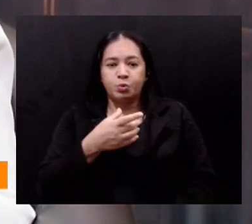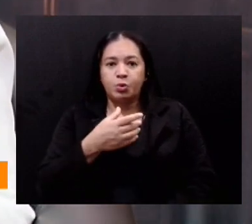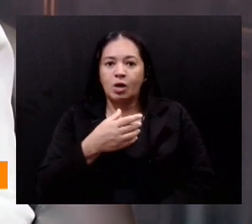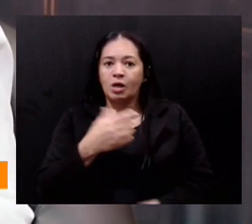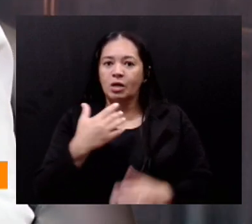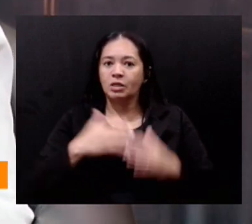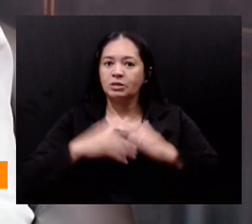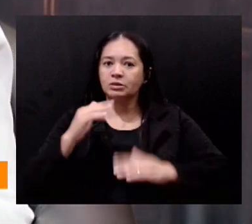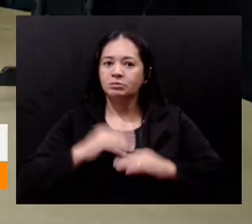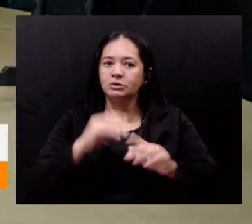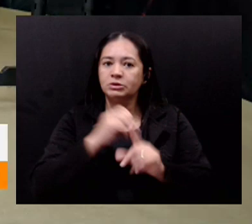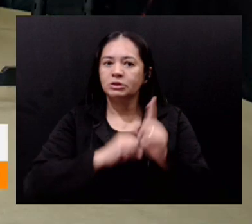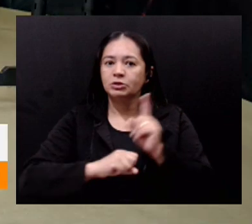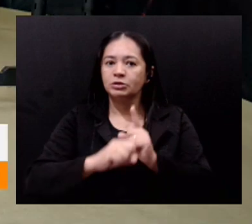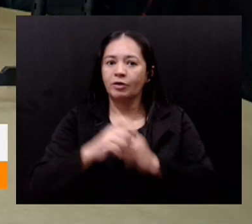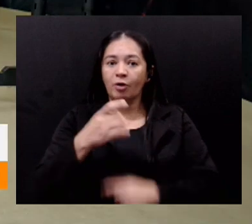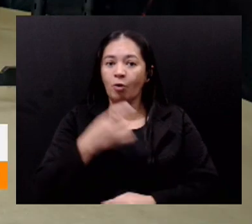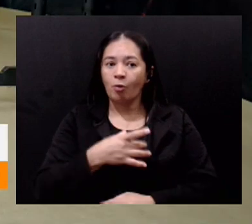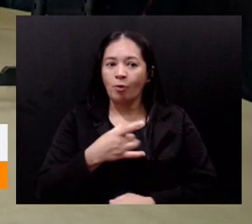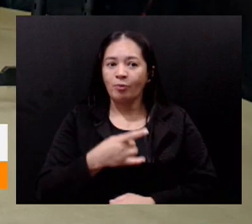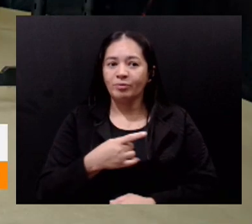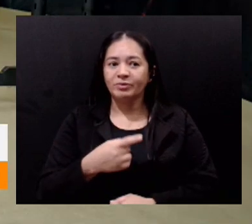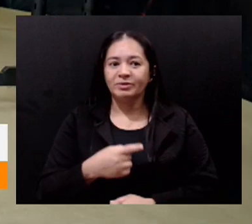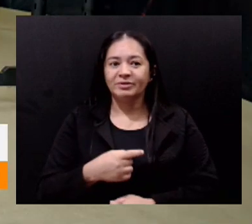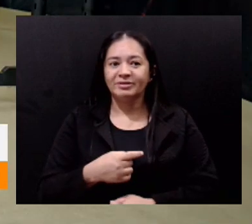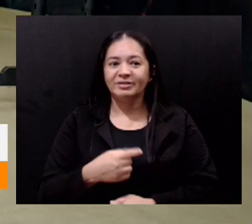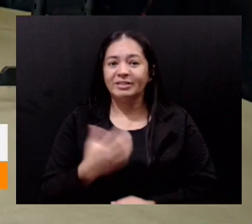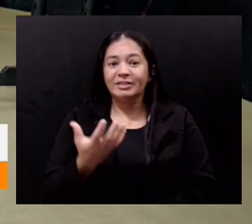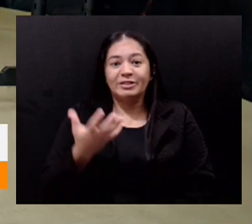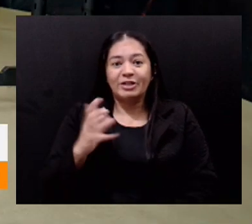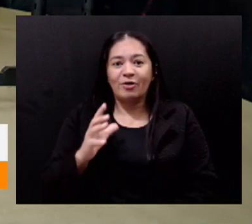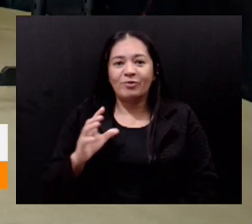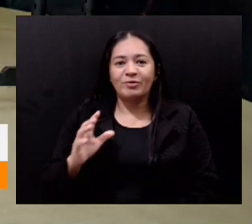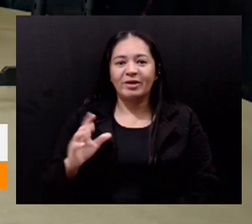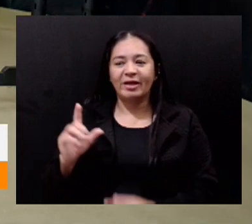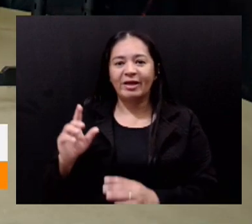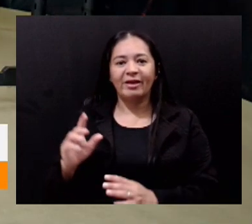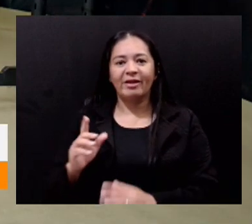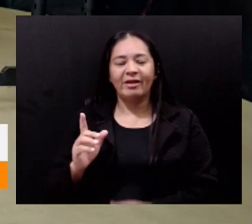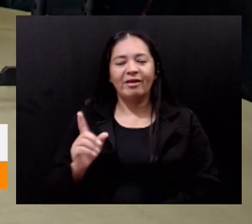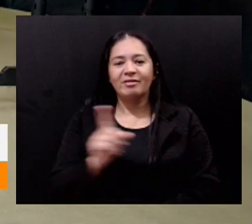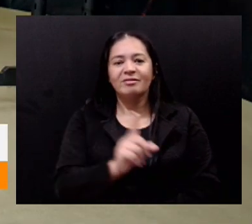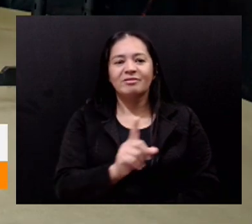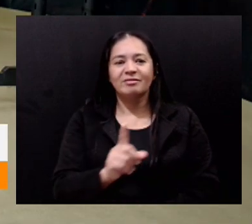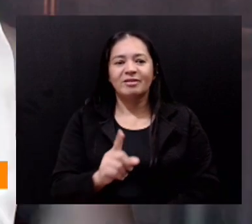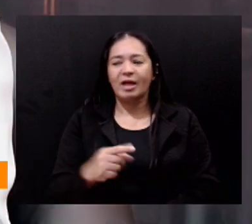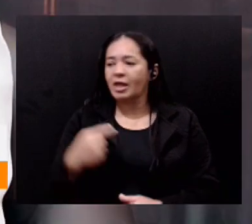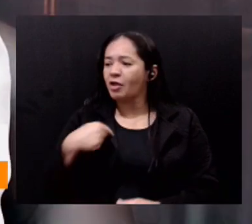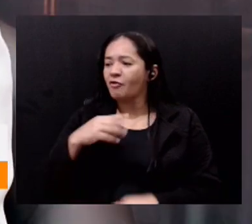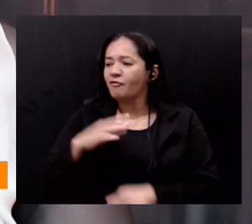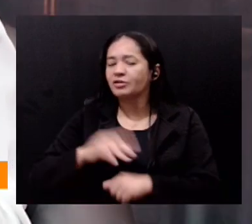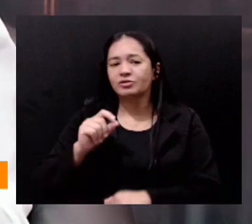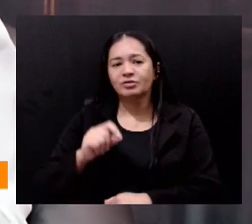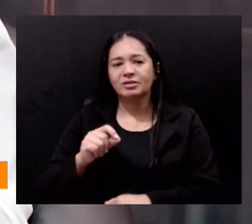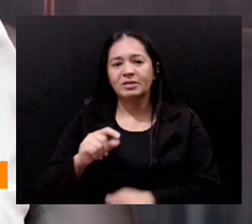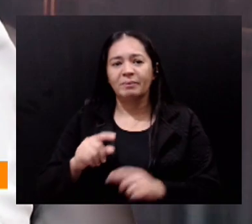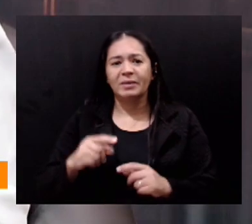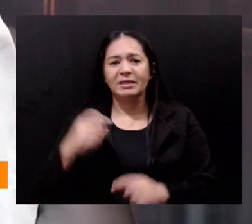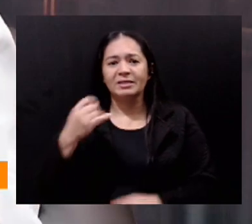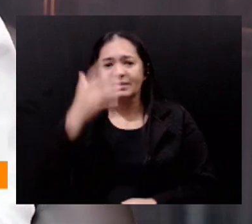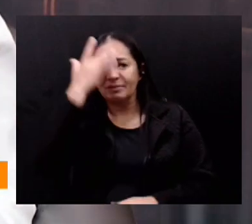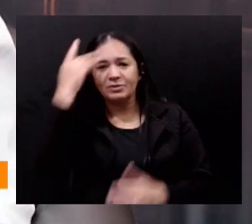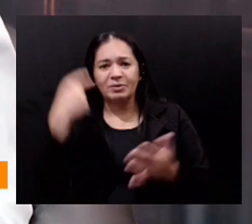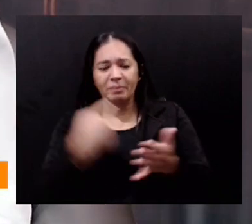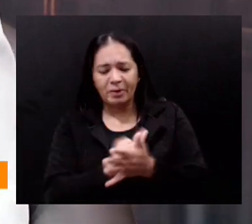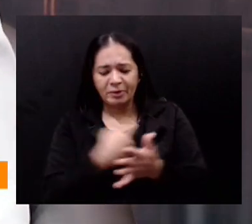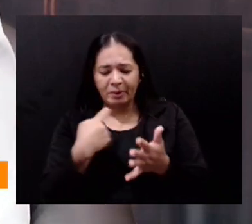vezes, né. O que que eu Não faço? querer sair, né. O que que eu faço? Eles me perguntam: "Mas se a pessoa pergunta isso e aquilo, e aonde